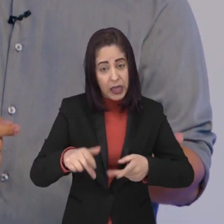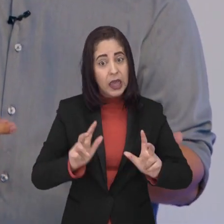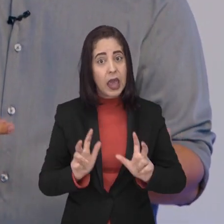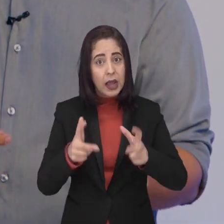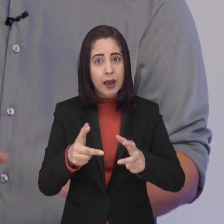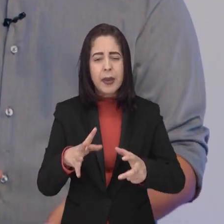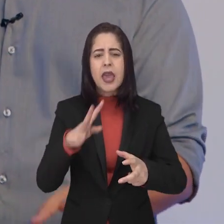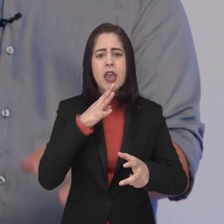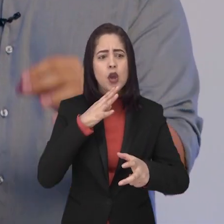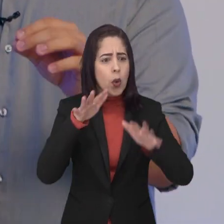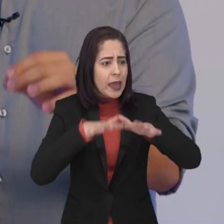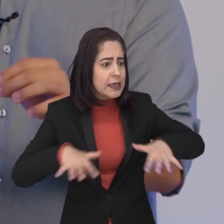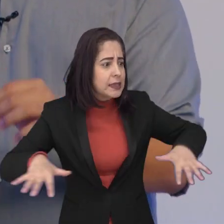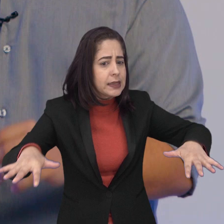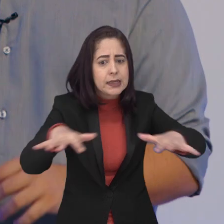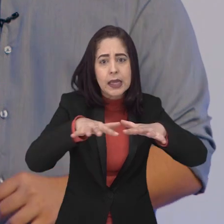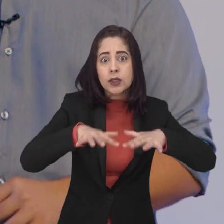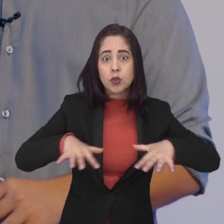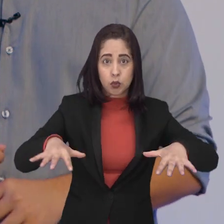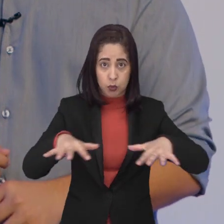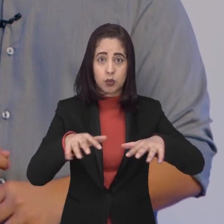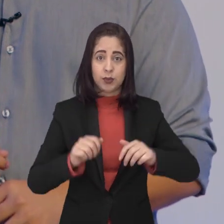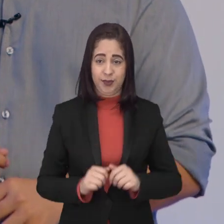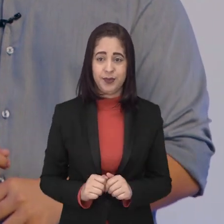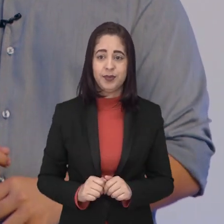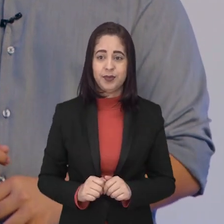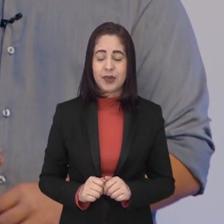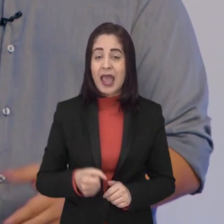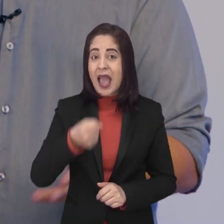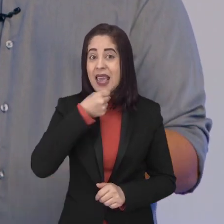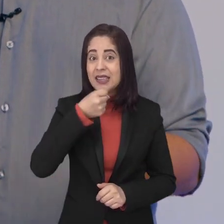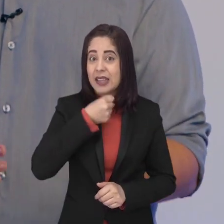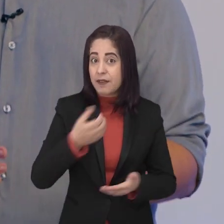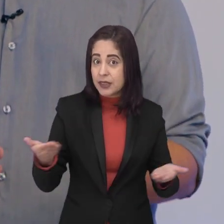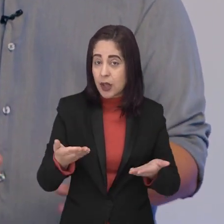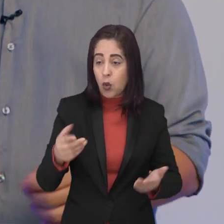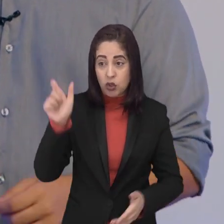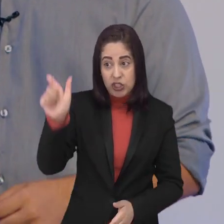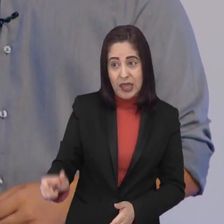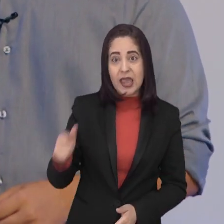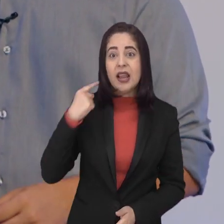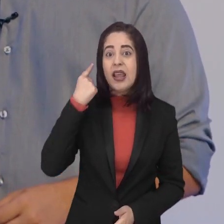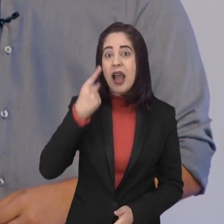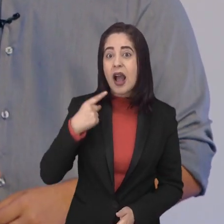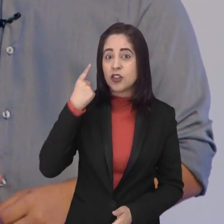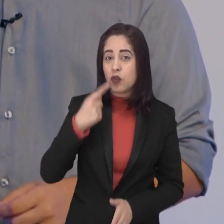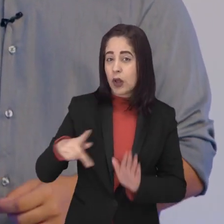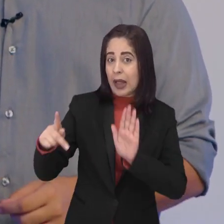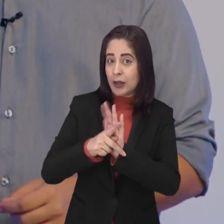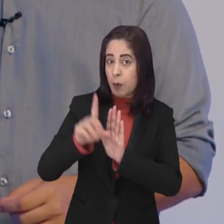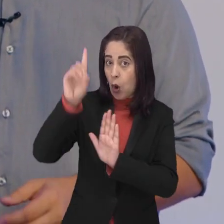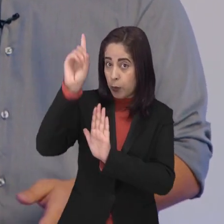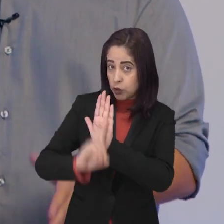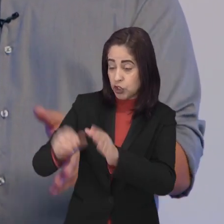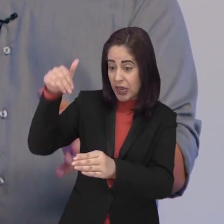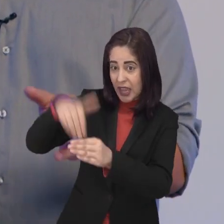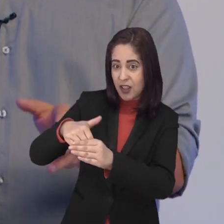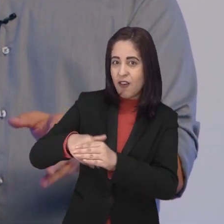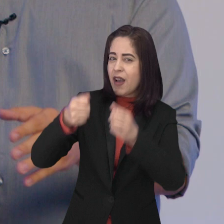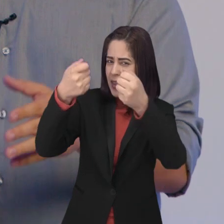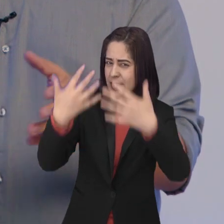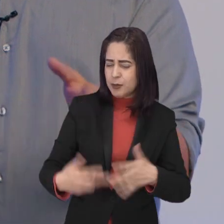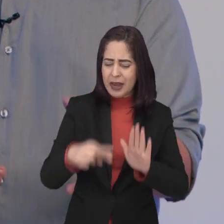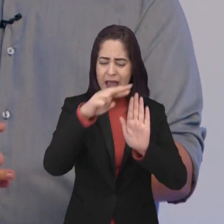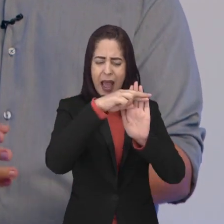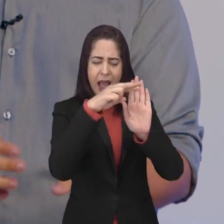Câmara Municipal e conhecer a Casa do Legislativo na nossa cidade. Na entrevista de hoje, o advogado especialista em direito eleitoral vai nos